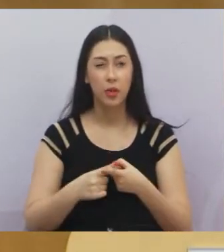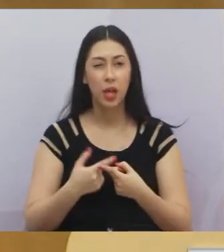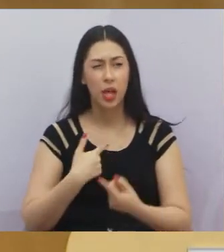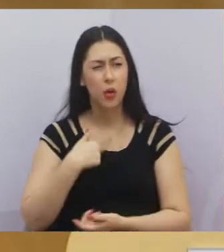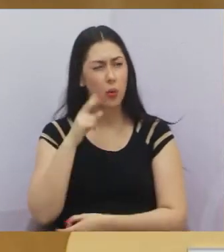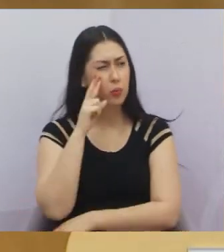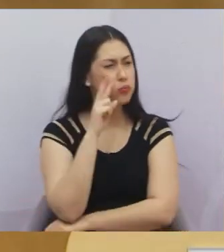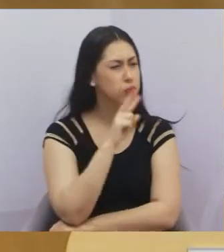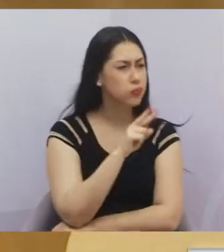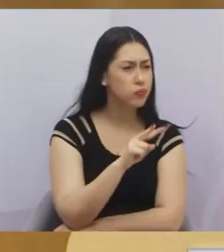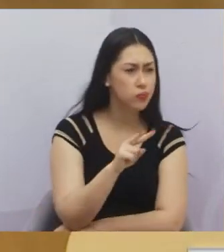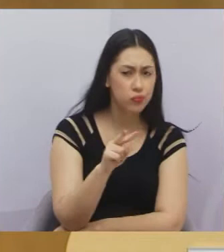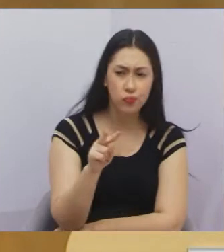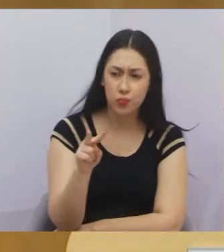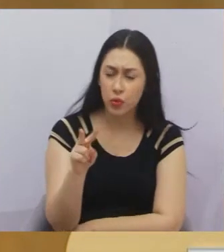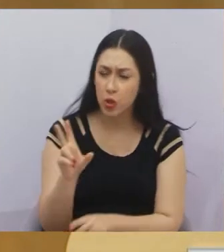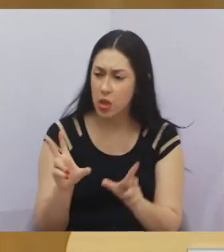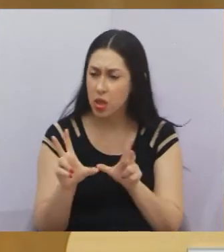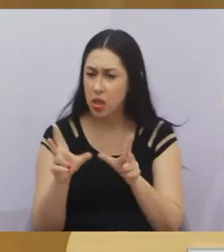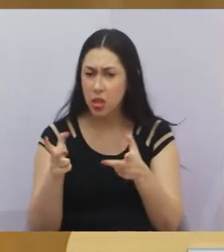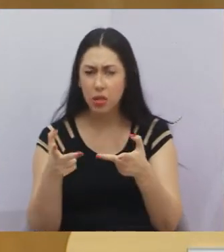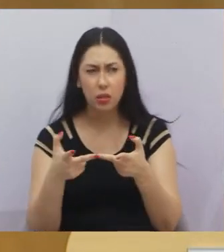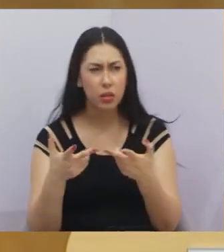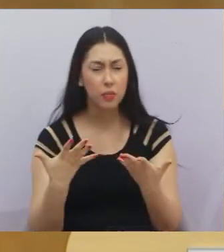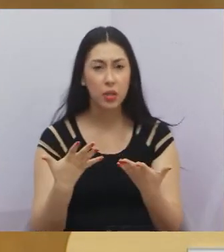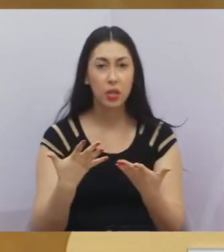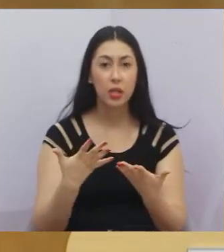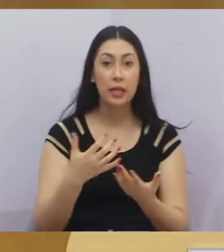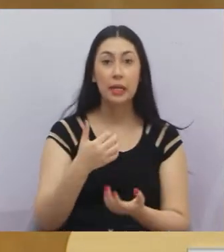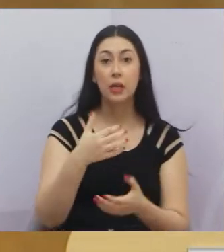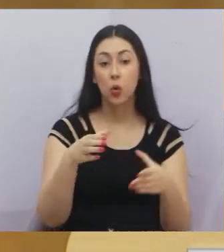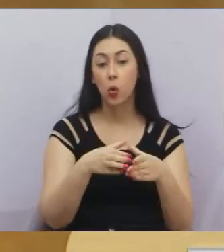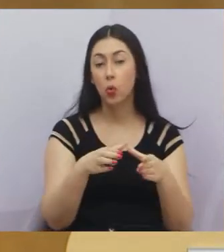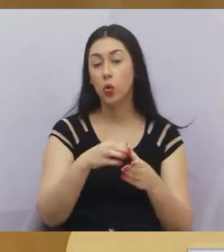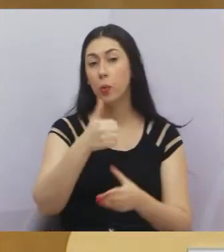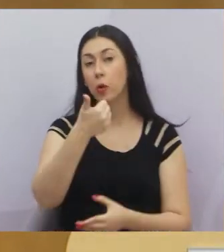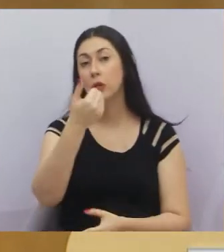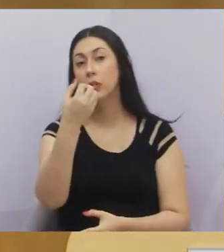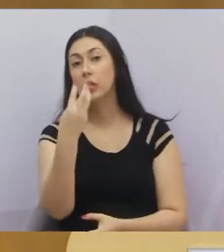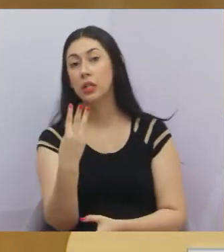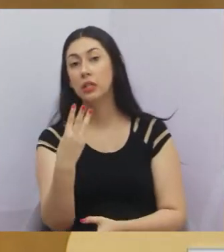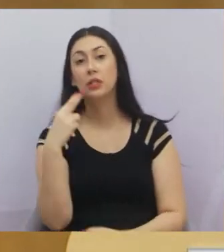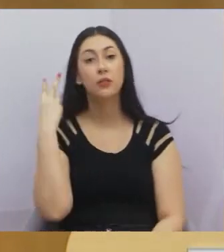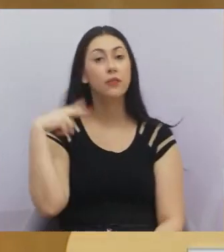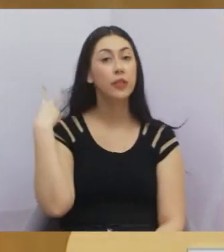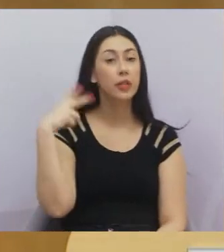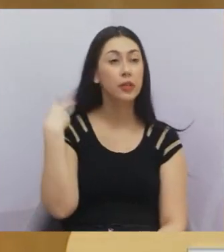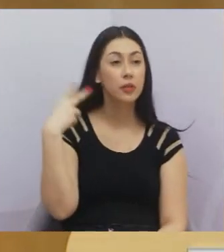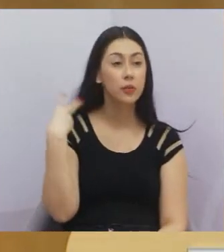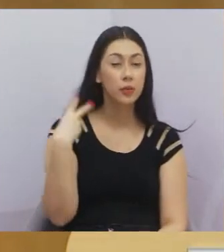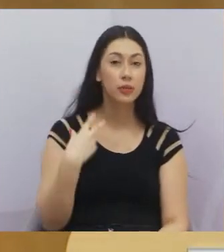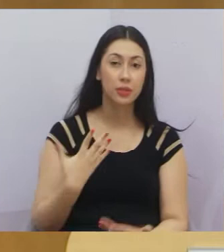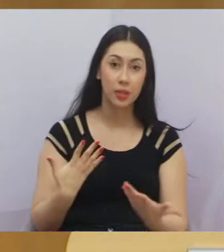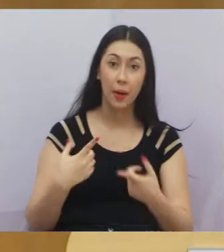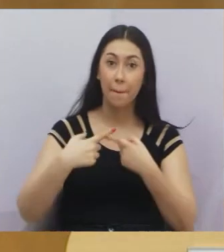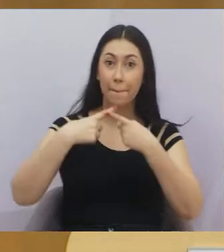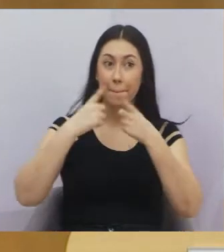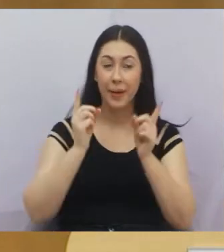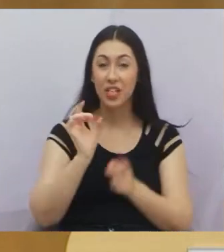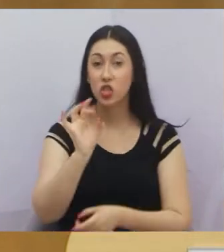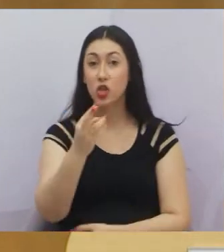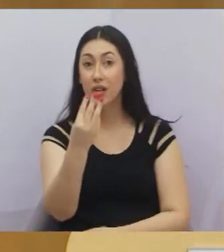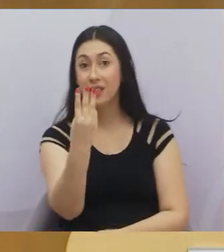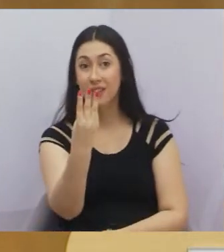nessa casa e ver. São 13 vereadores aqui nessa casa e aqui só